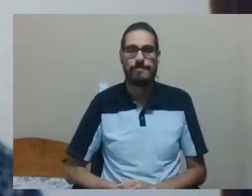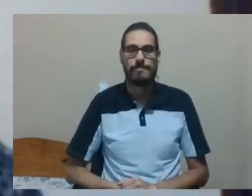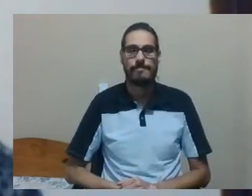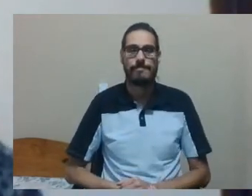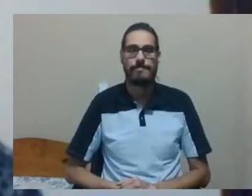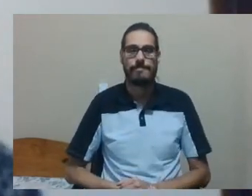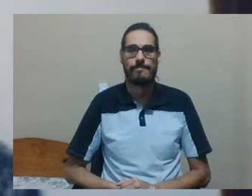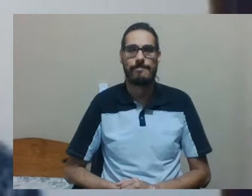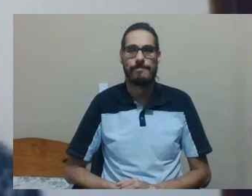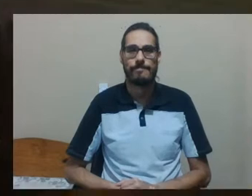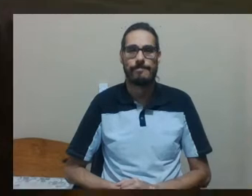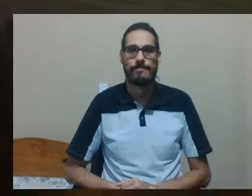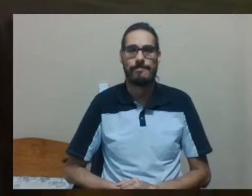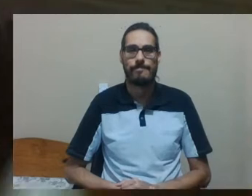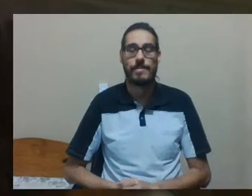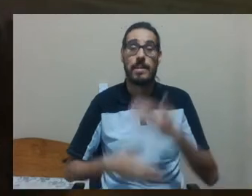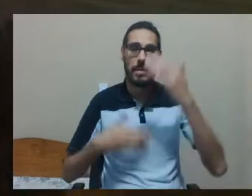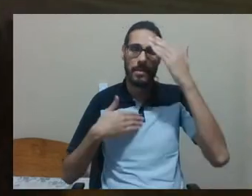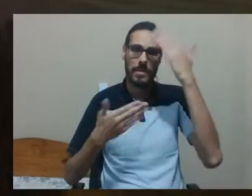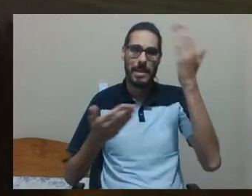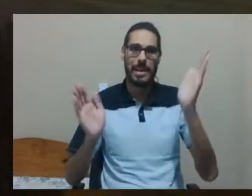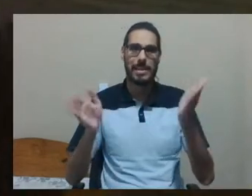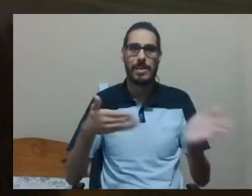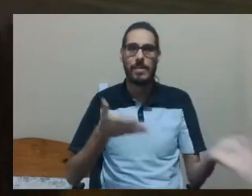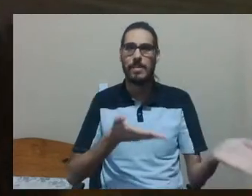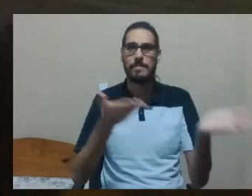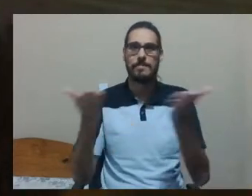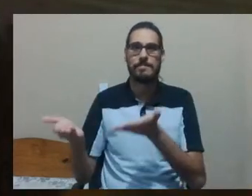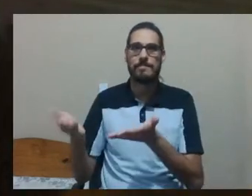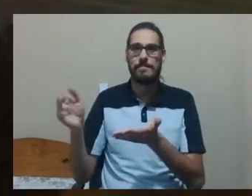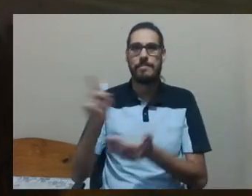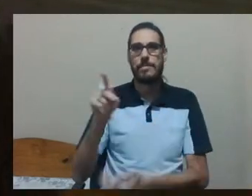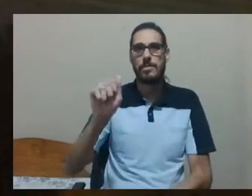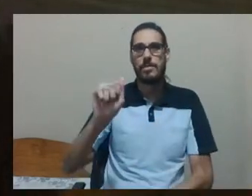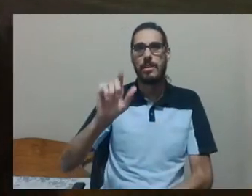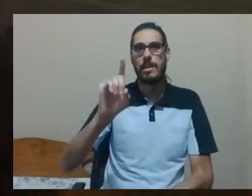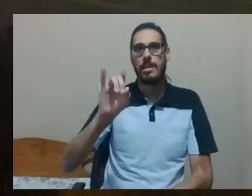Obrigada. Agora eu gostaria de passar a pergunta para o professor Adilson.